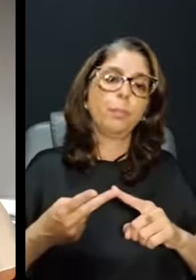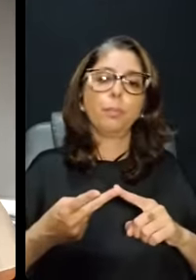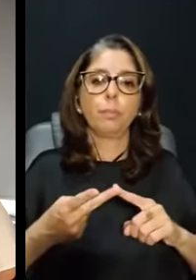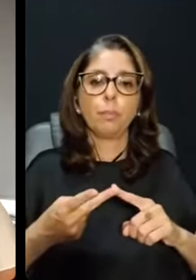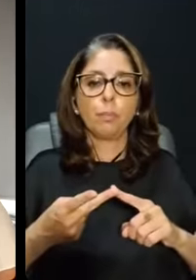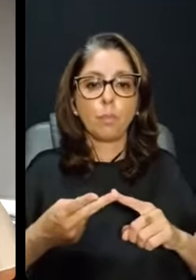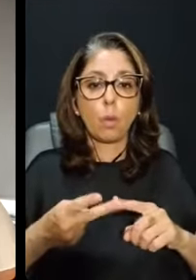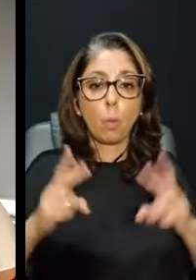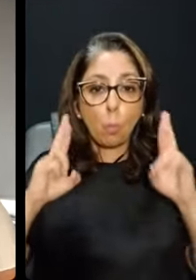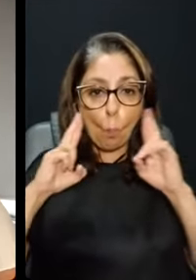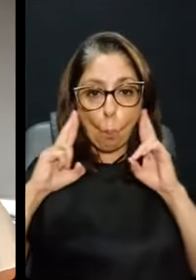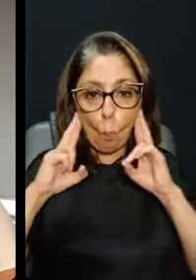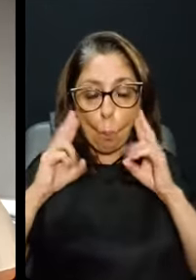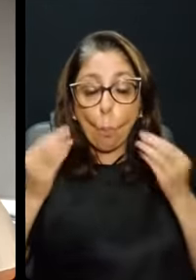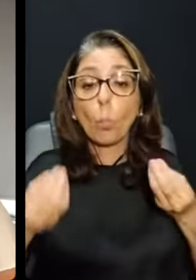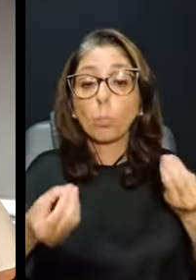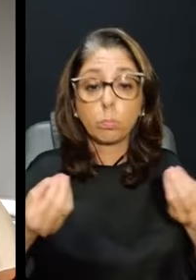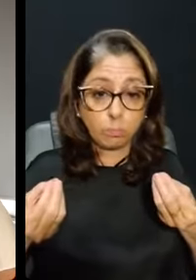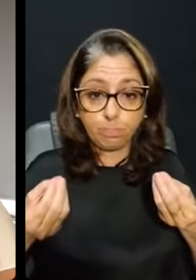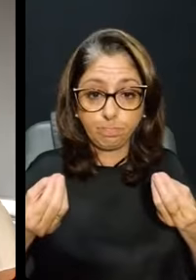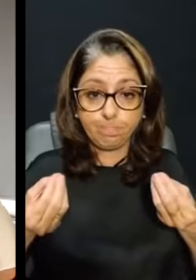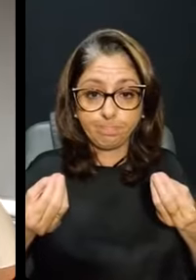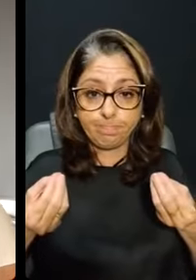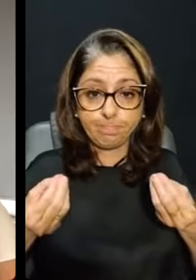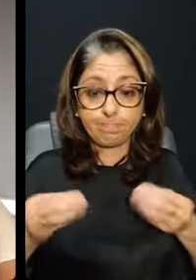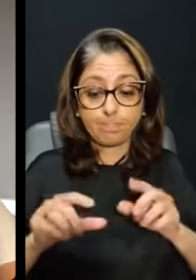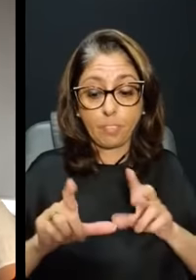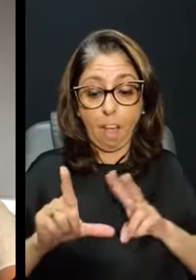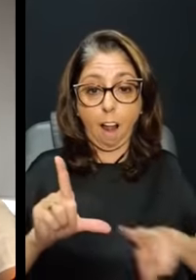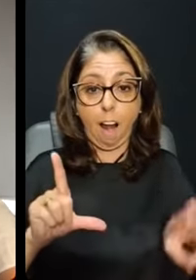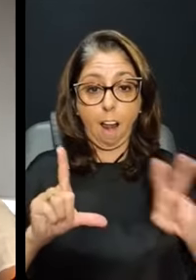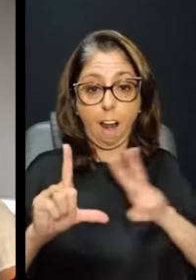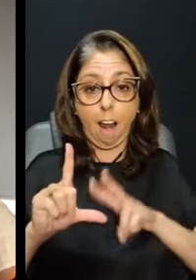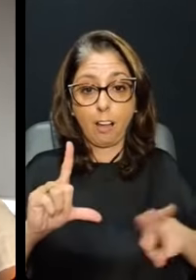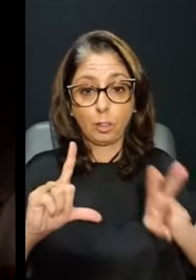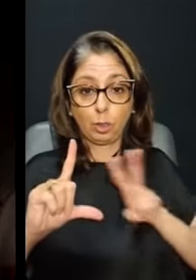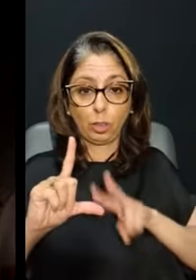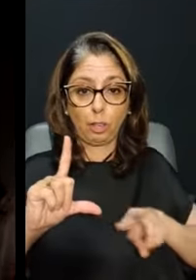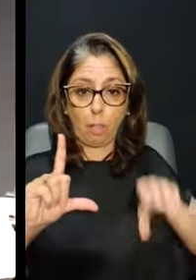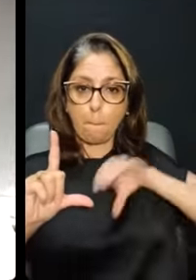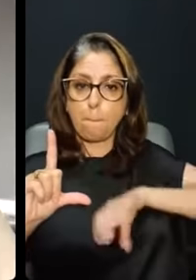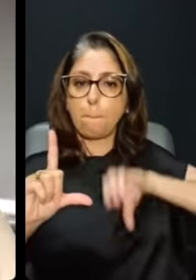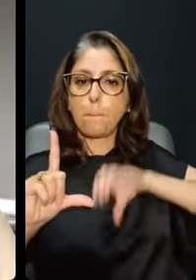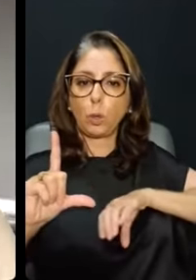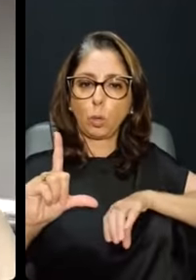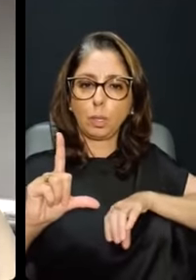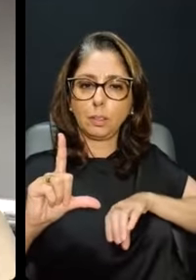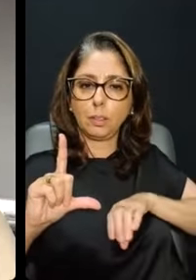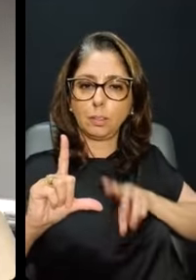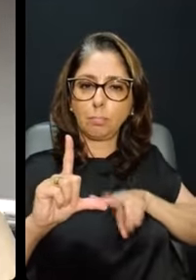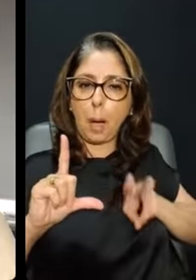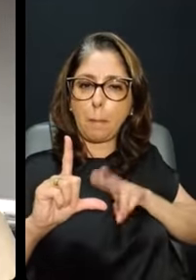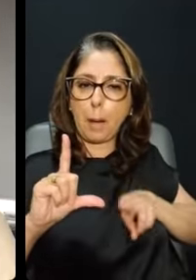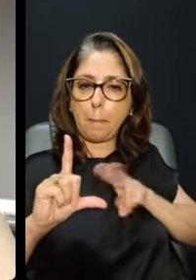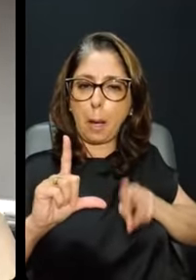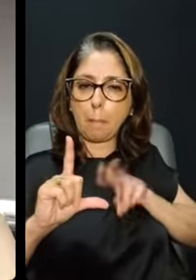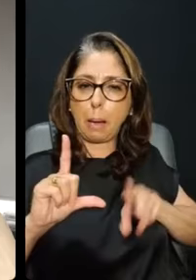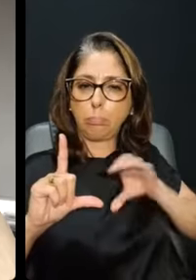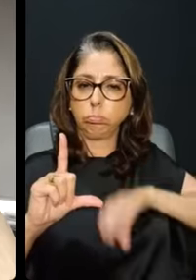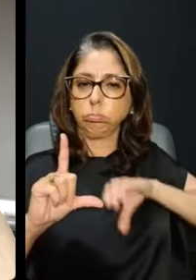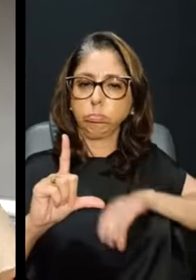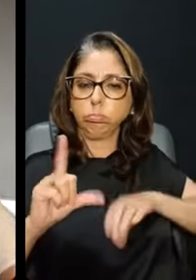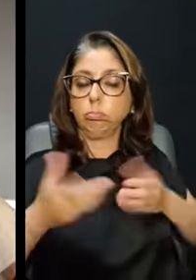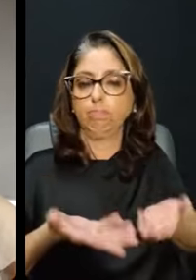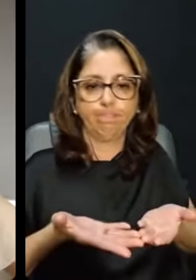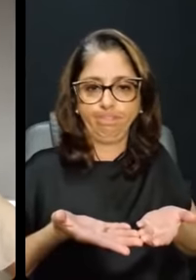ouvir, né? Como é que a diferença de uma legenda, o que, que uma legenda pode fazer para que mais pessoas possam acessar o seu conteúdo.